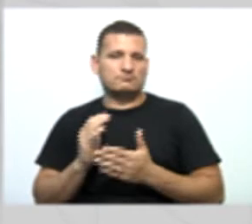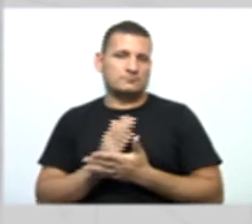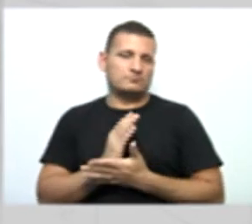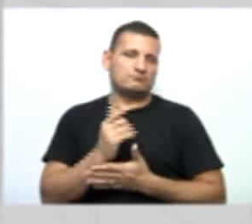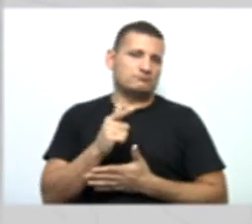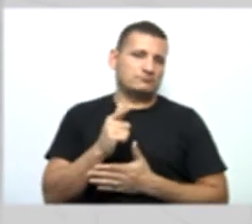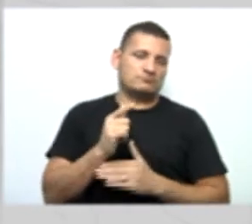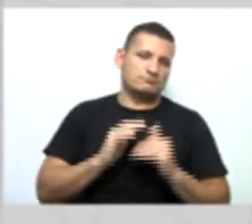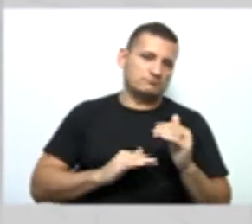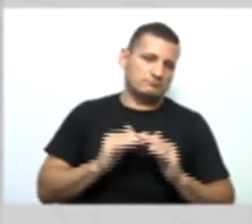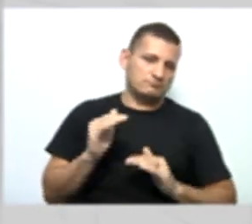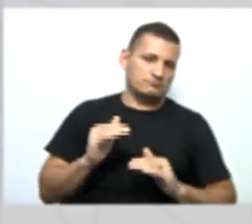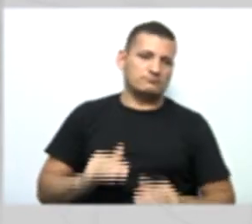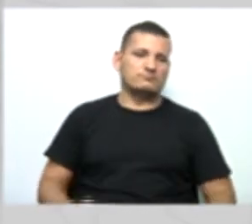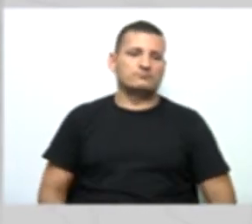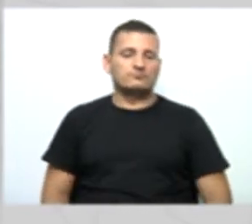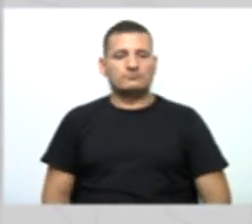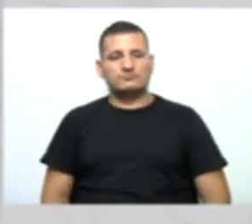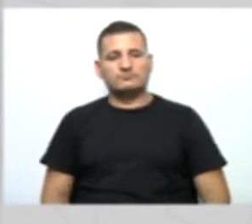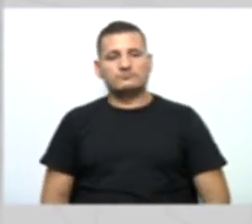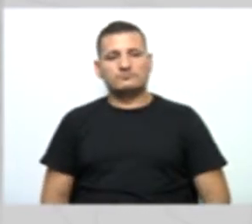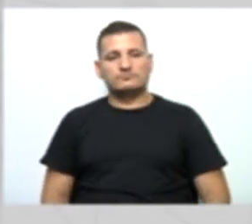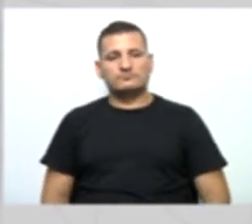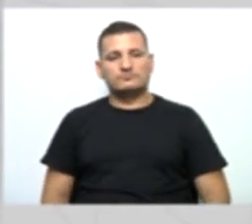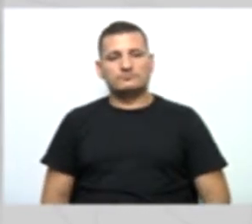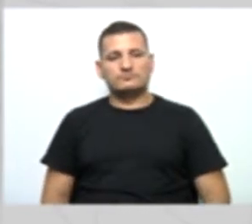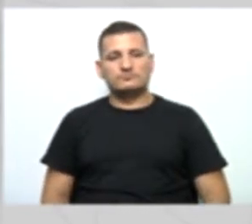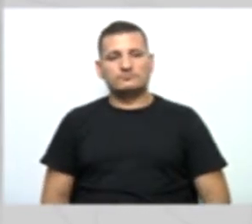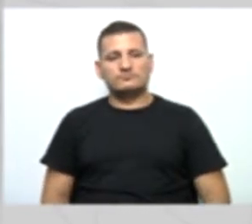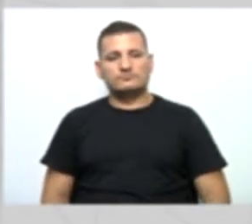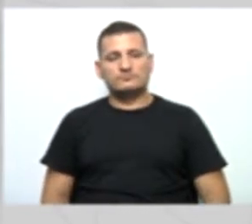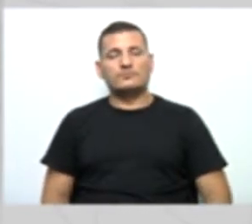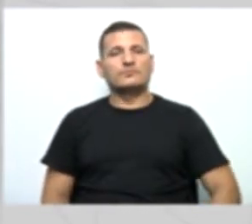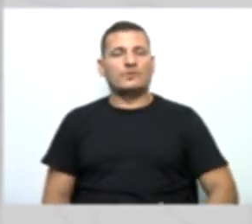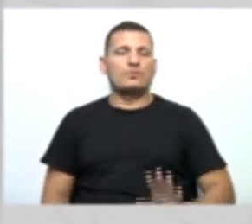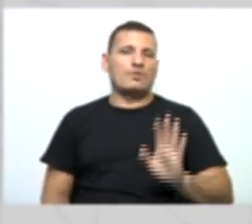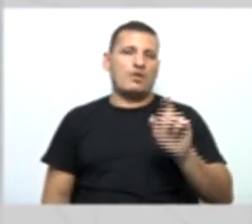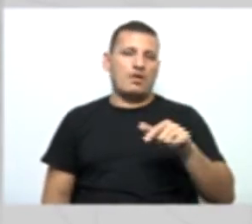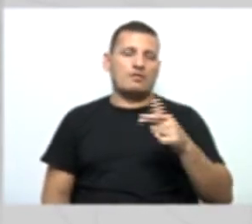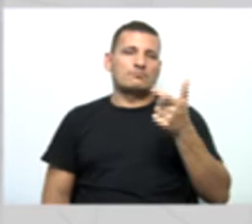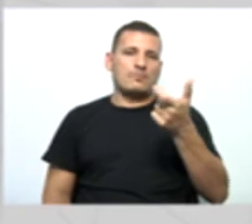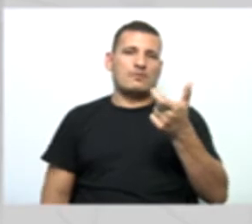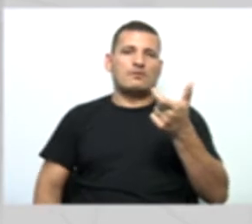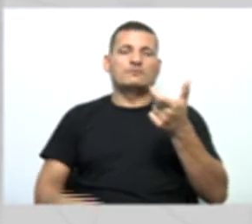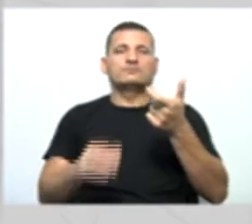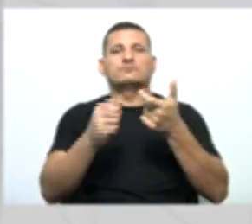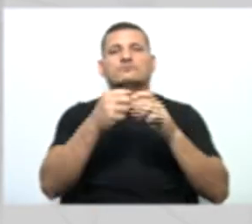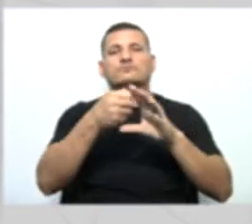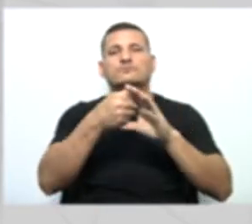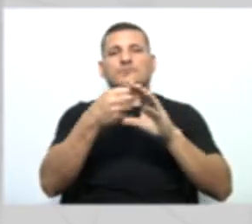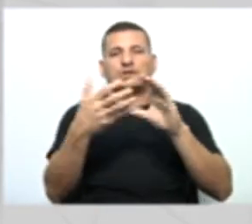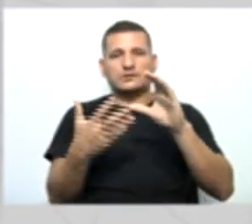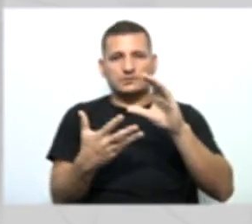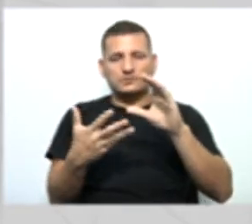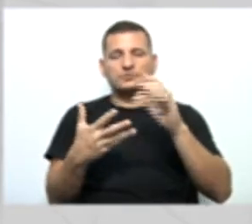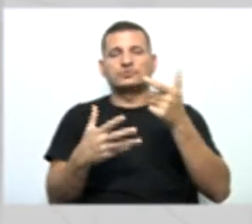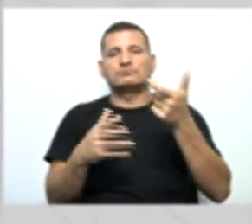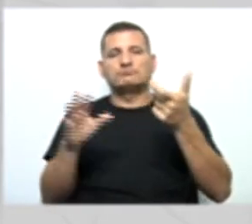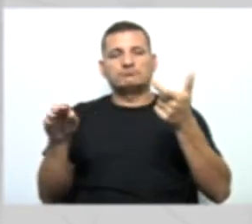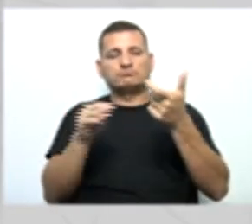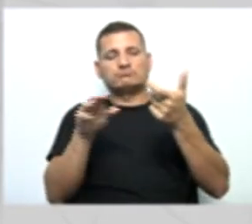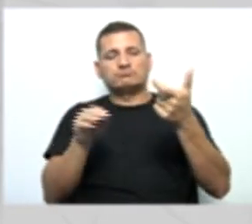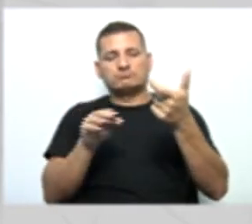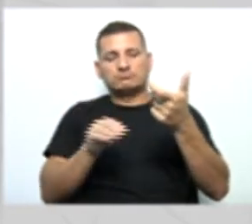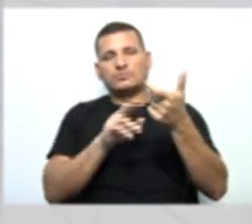lá desempregado, ok? Então, são os atributos da minha pessoa: nome, idade,